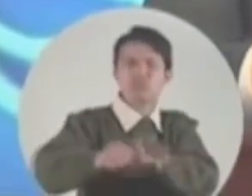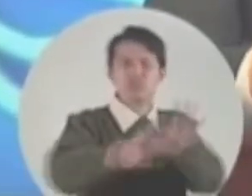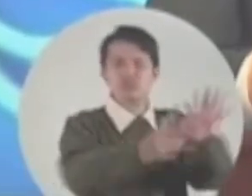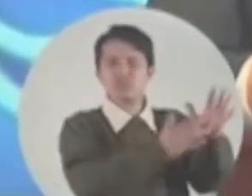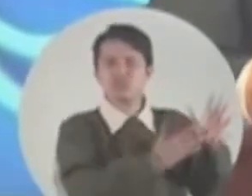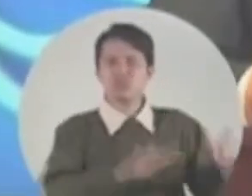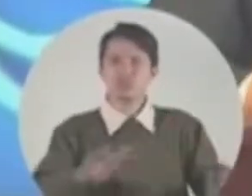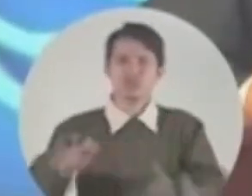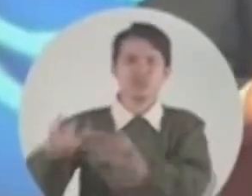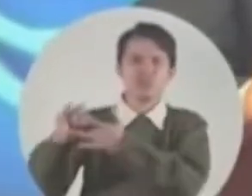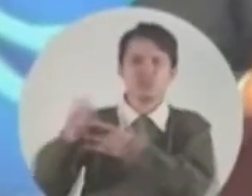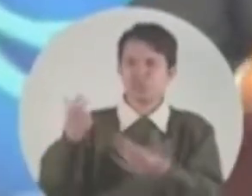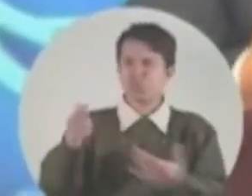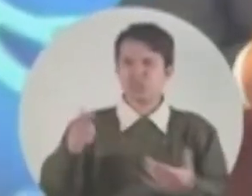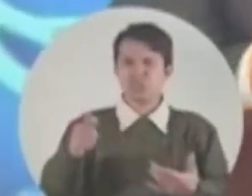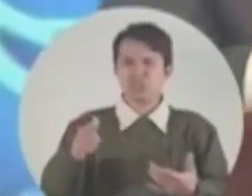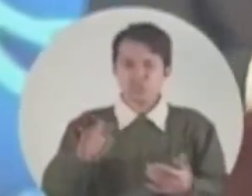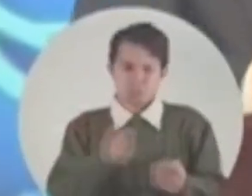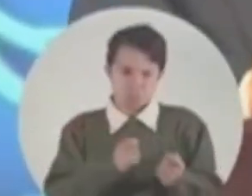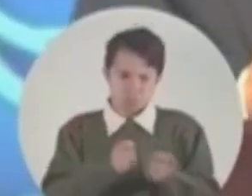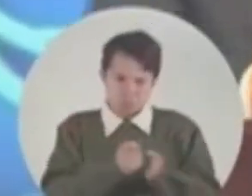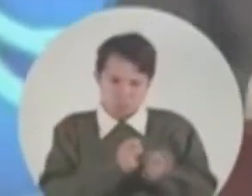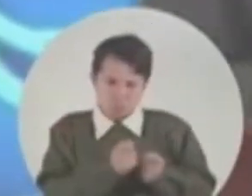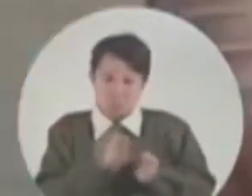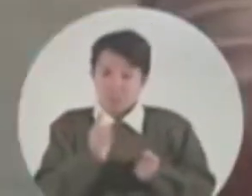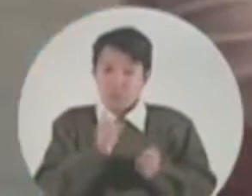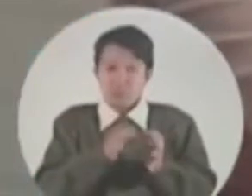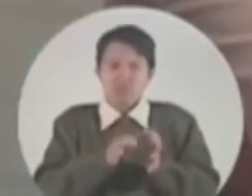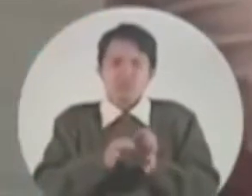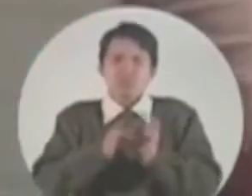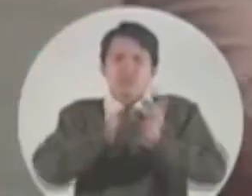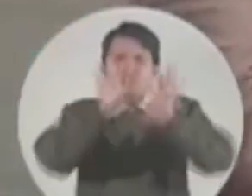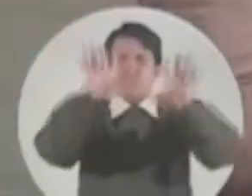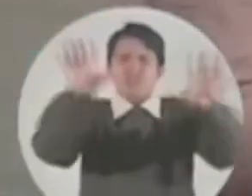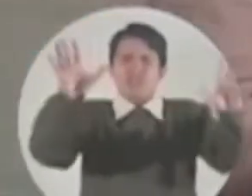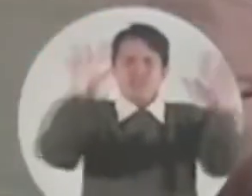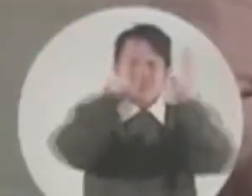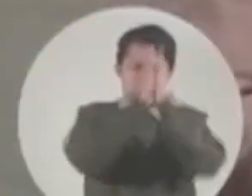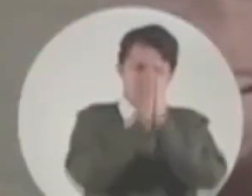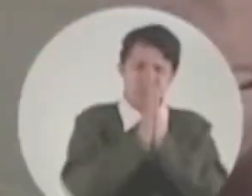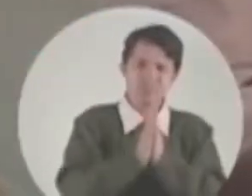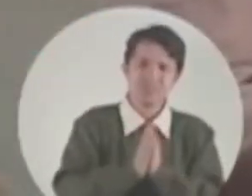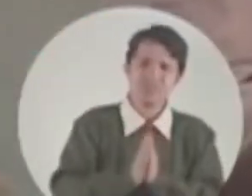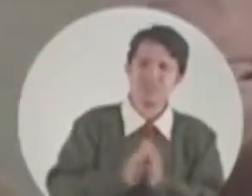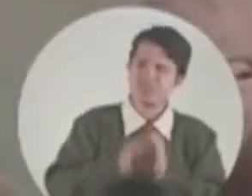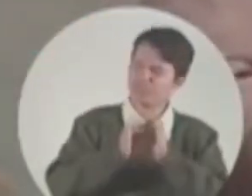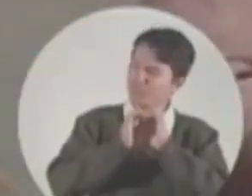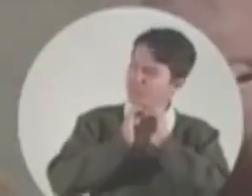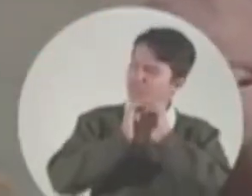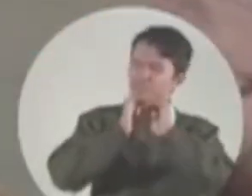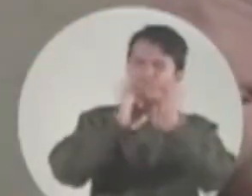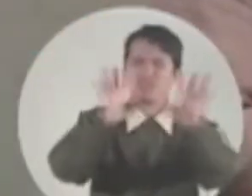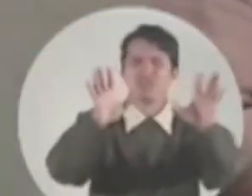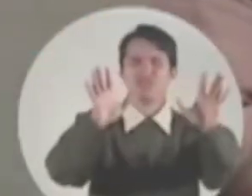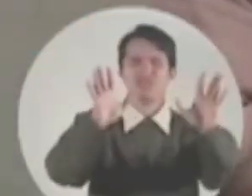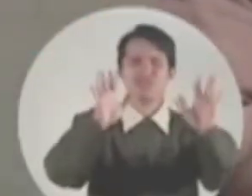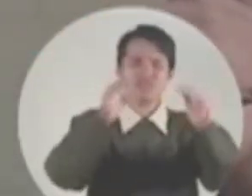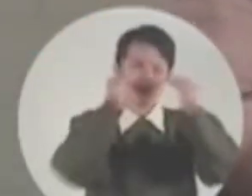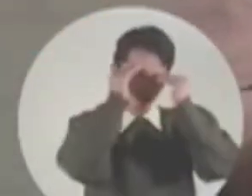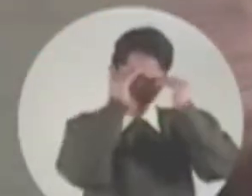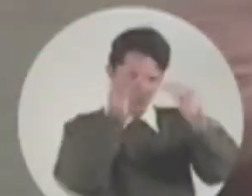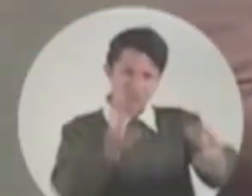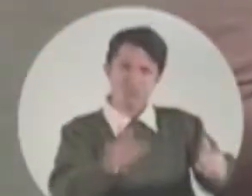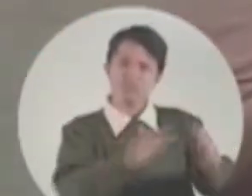pessoa, se colocando aos pés do Senhor Jesus. Não havia mesquinhez na adoração daquela mulher.